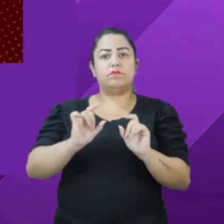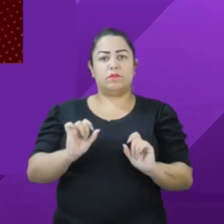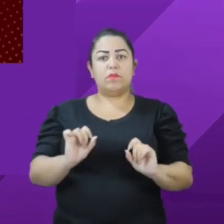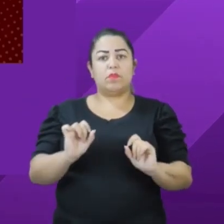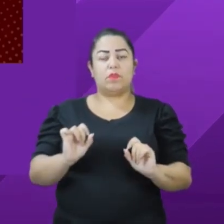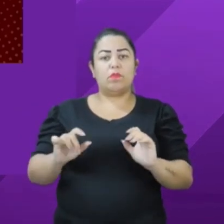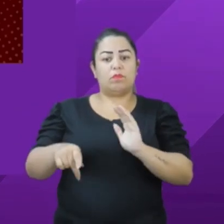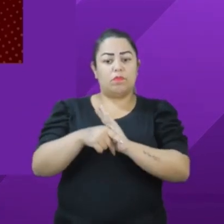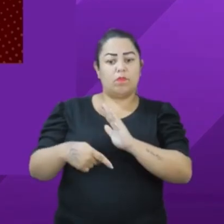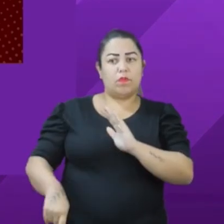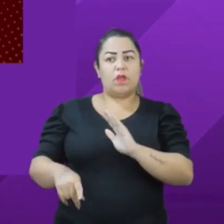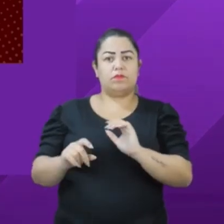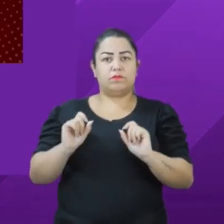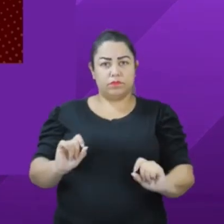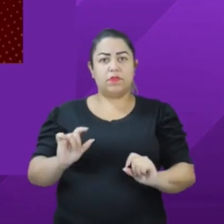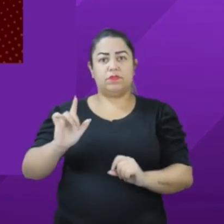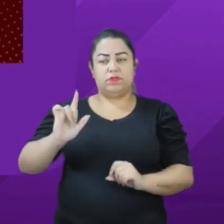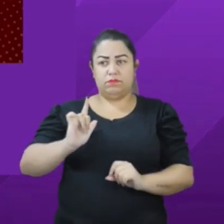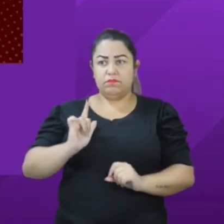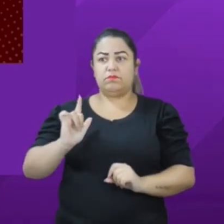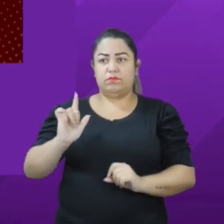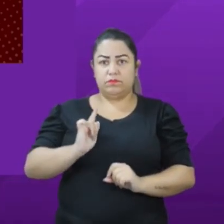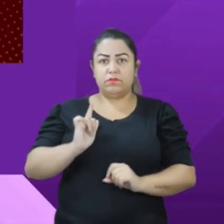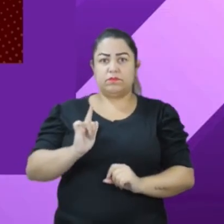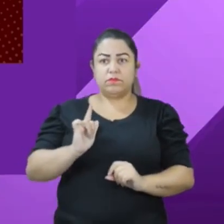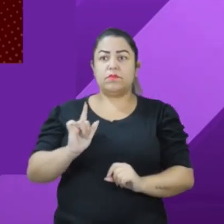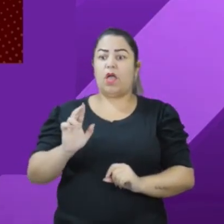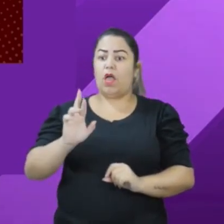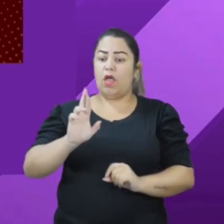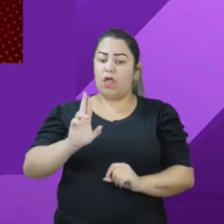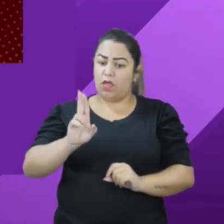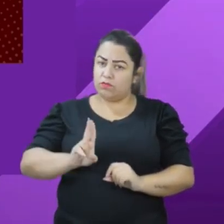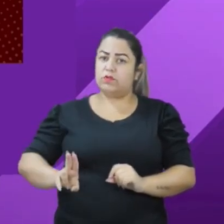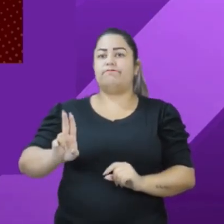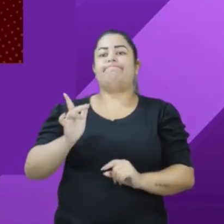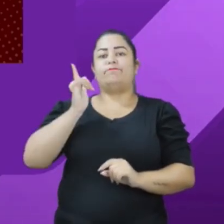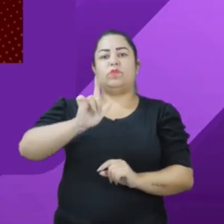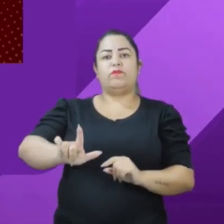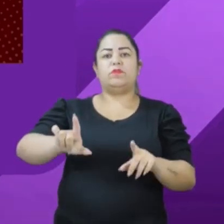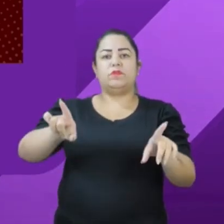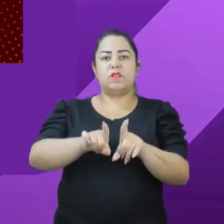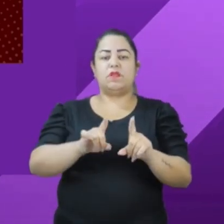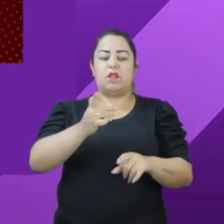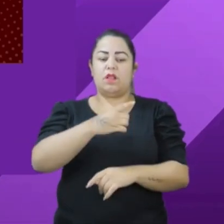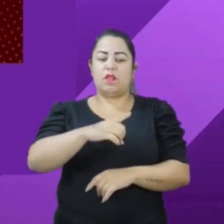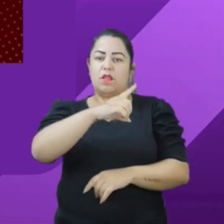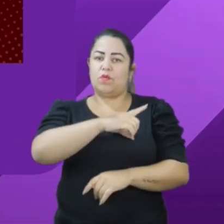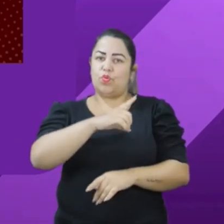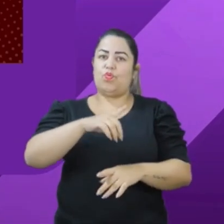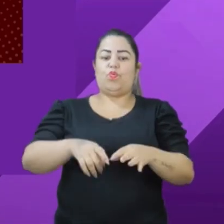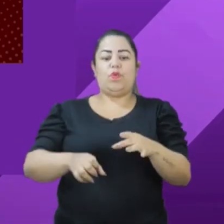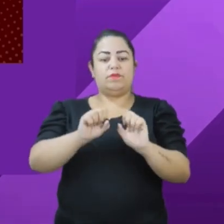pontuadas especificamente, que aí a gente vai ter revitimização em delegacias e no próprio sistema judicial,